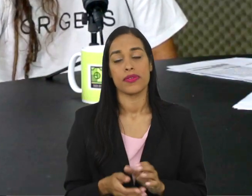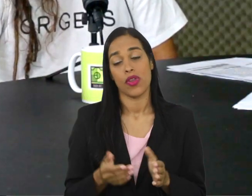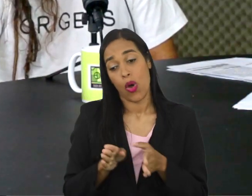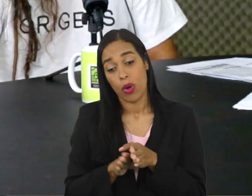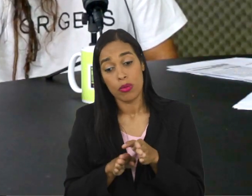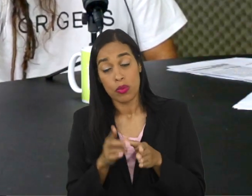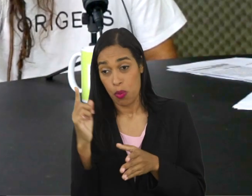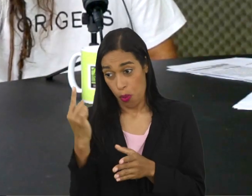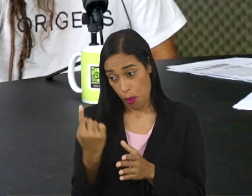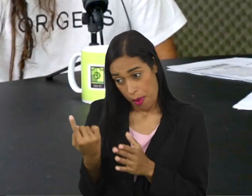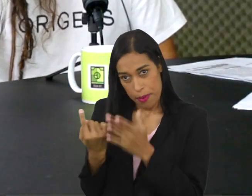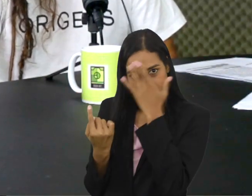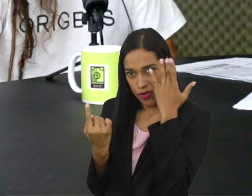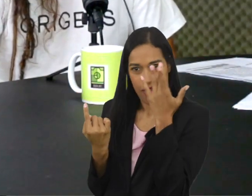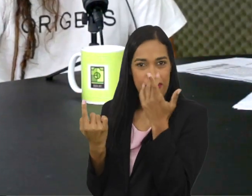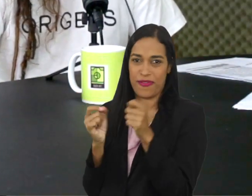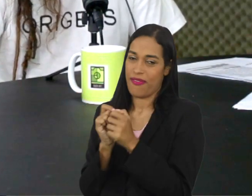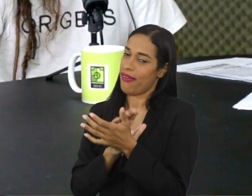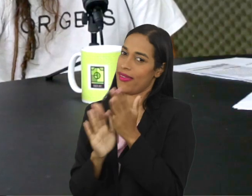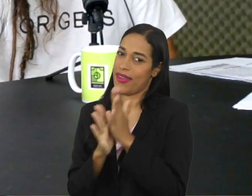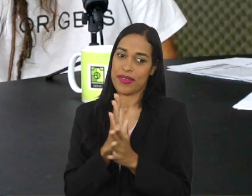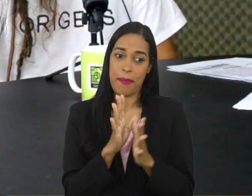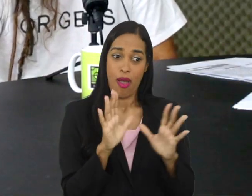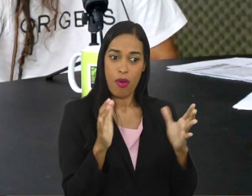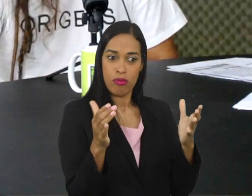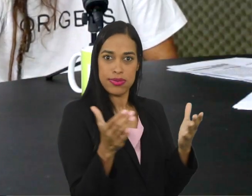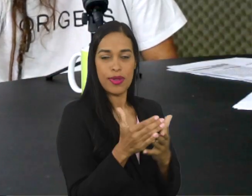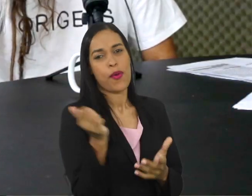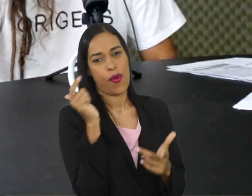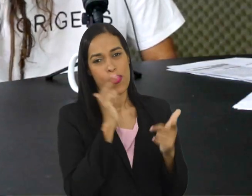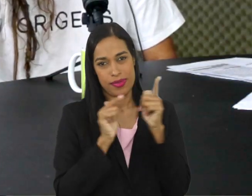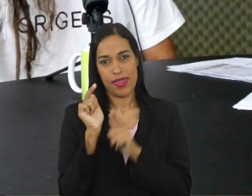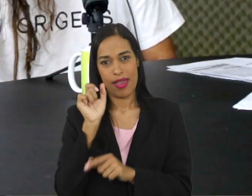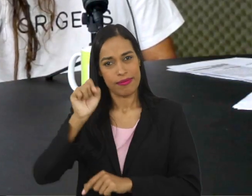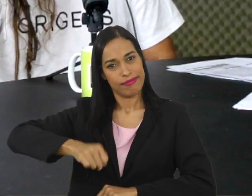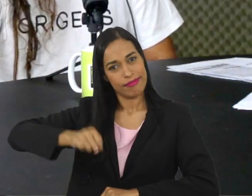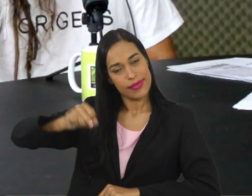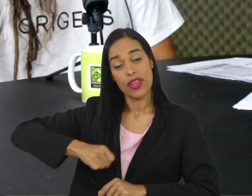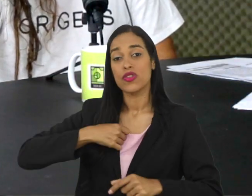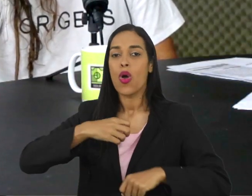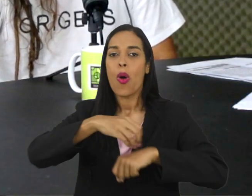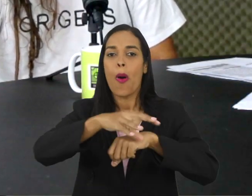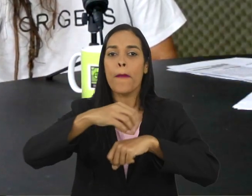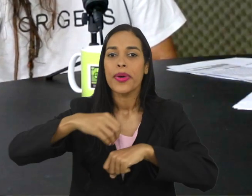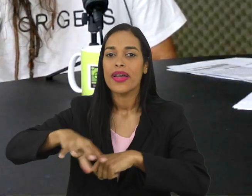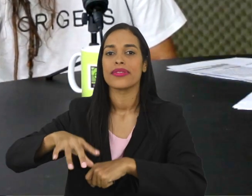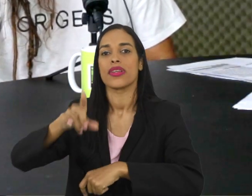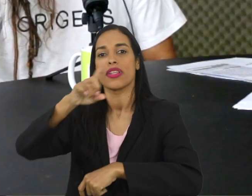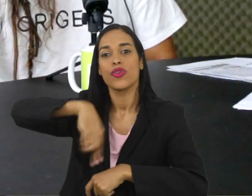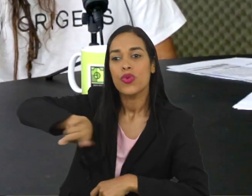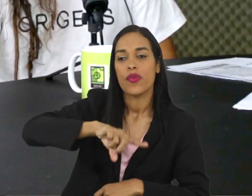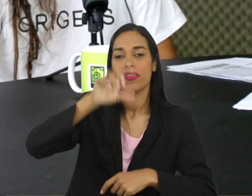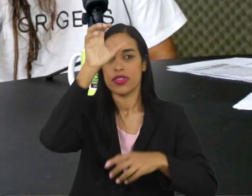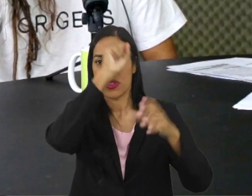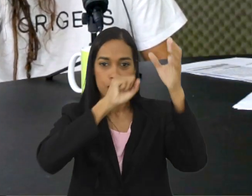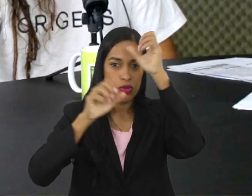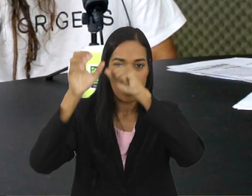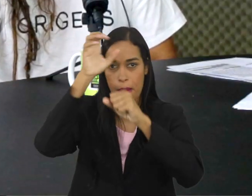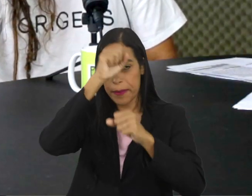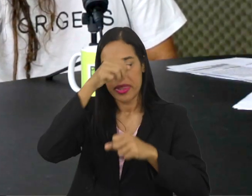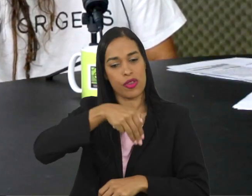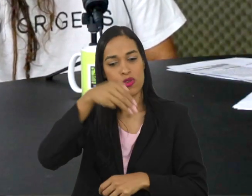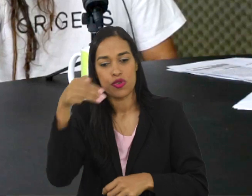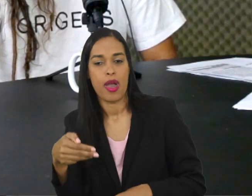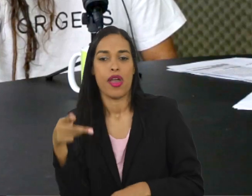né? Mão da Orientação não faz verão. Eu não estou inventando roda nenhuma, pelo contrário, eu estou só compartilhando um pouco daquilo que eu aprendo